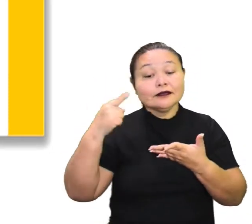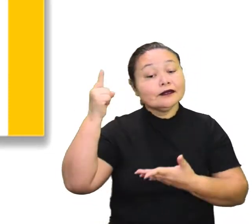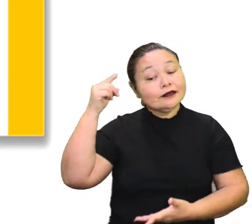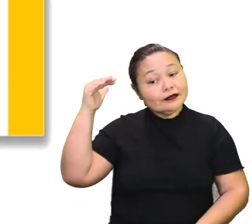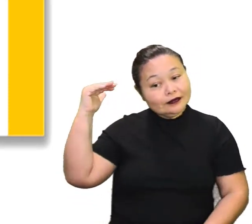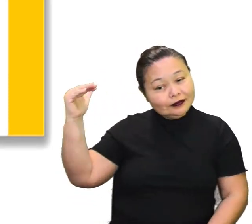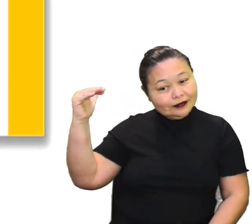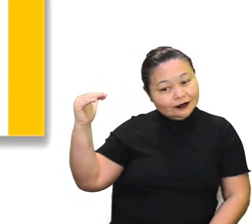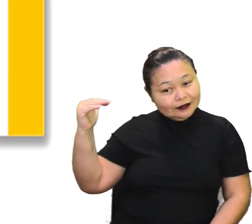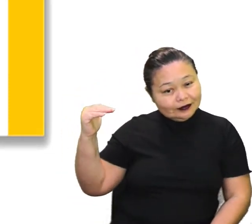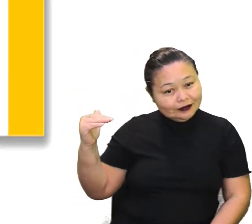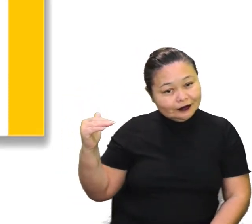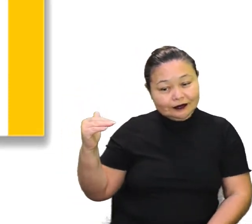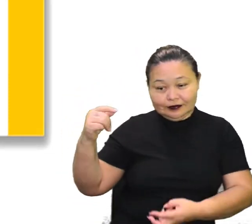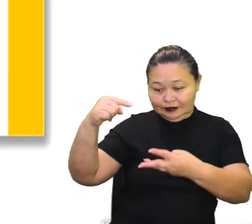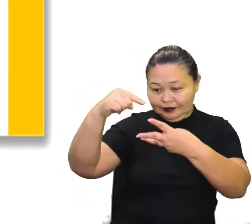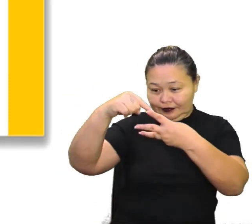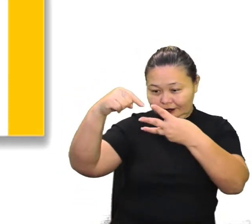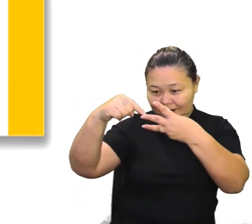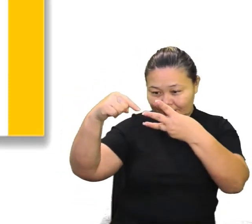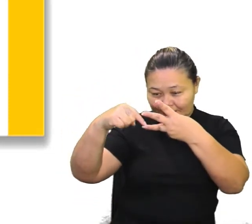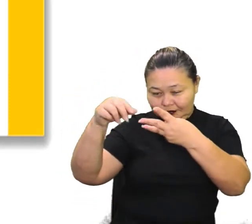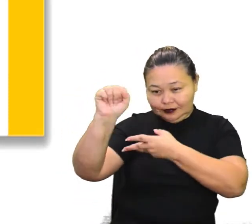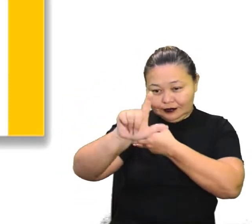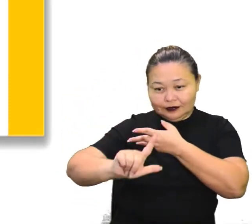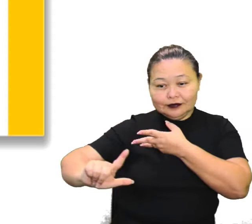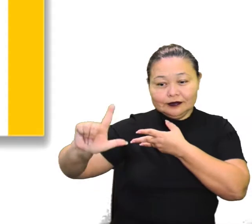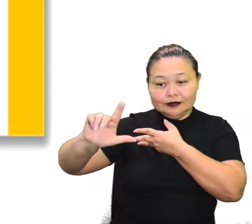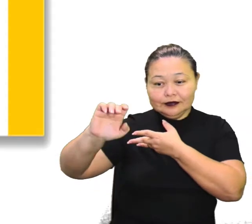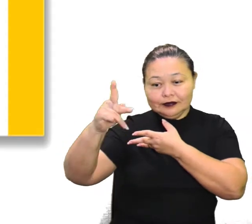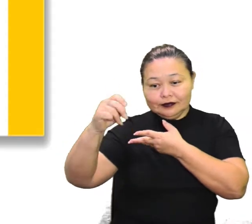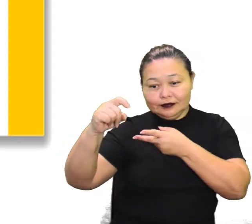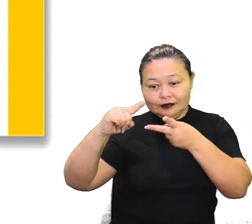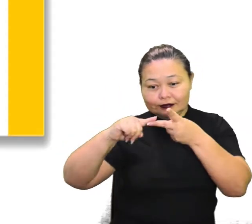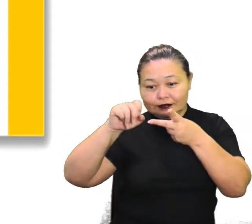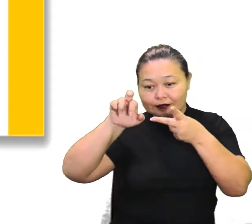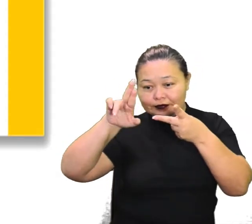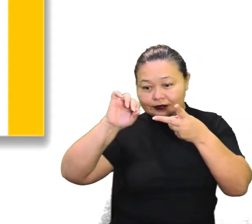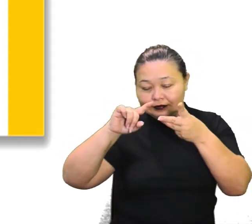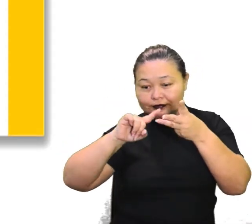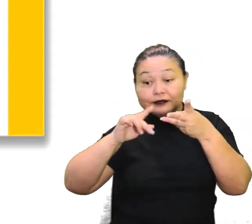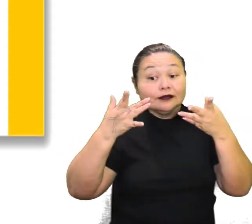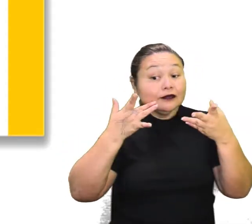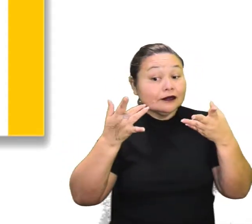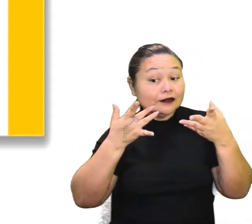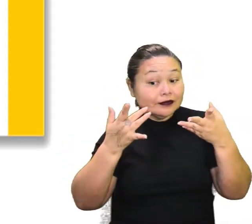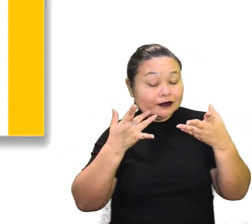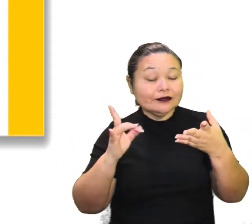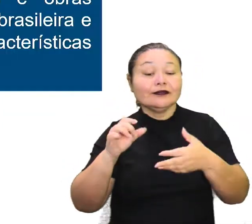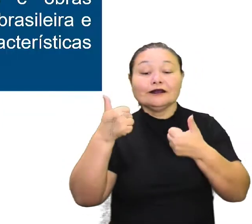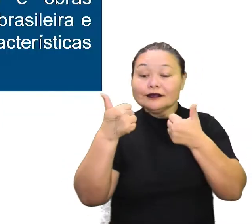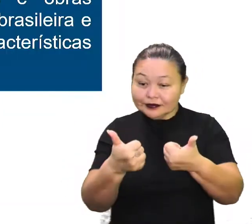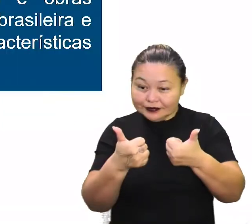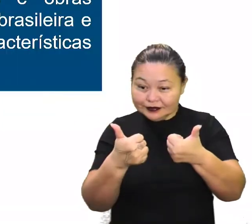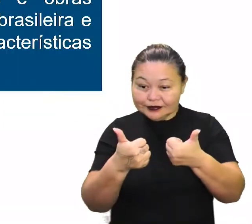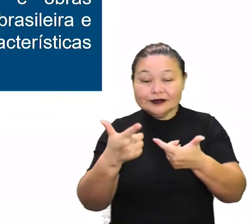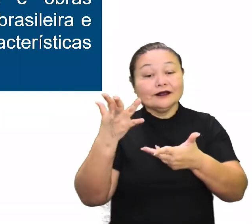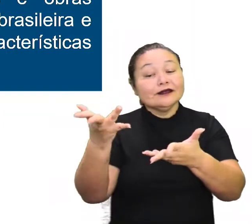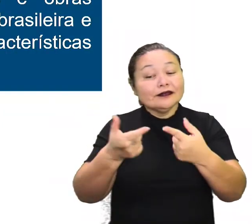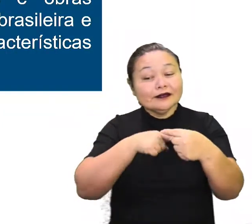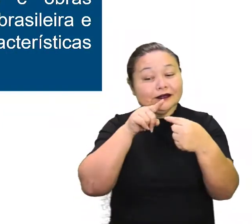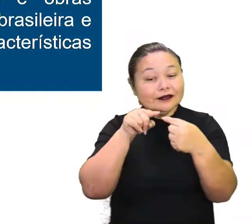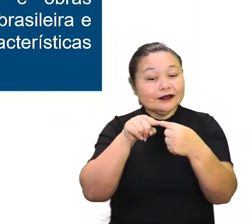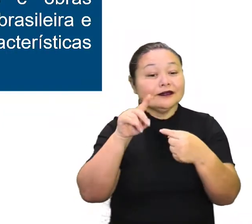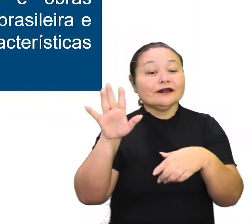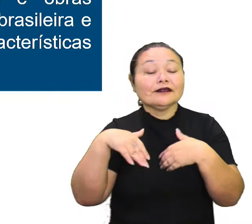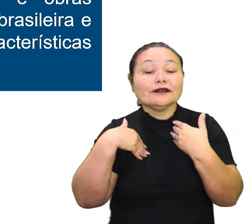vamos trabalhar sobre esses gêneros literários, épico, lírico e dramático. Beleza? Muito bem, vamos aí para a habilidade